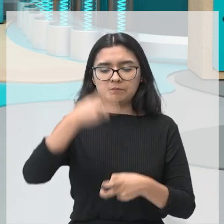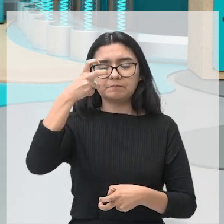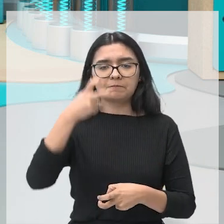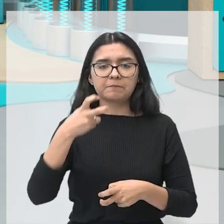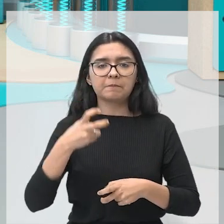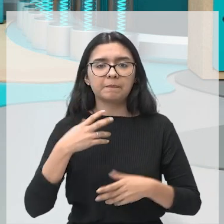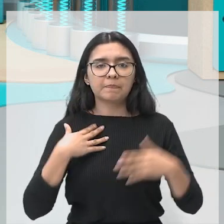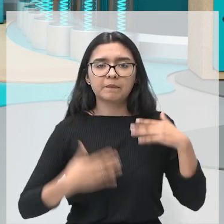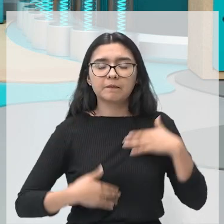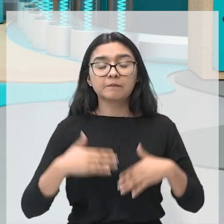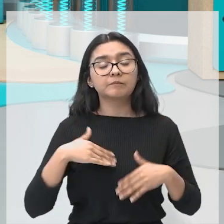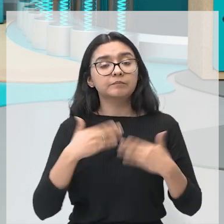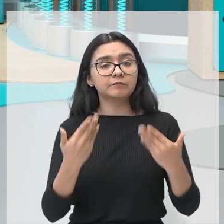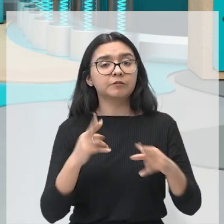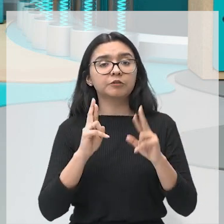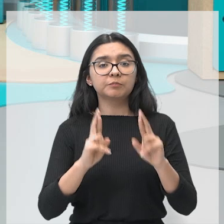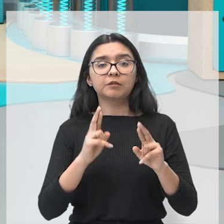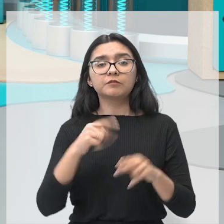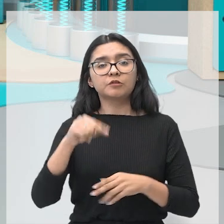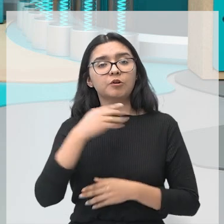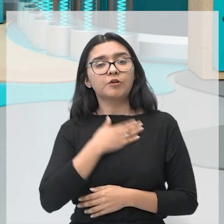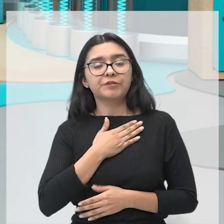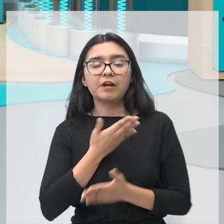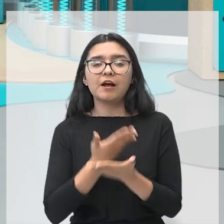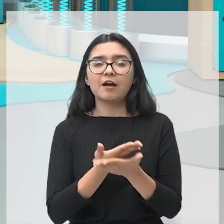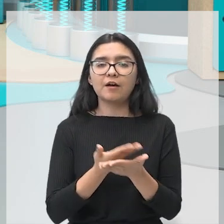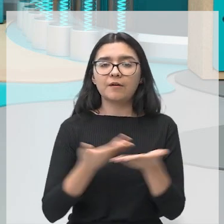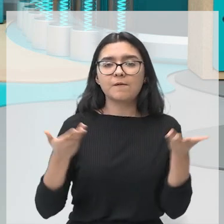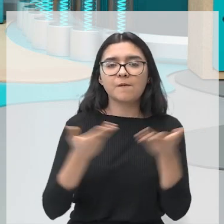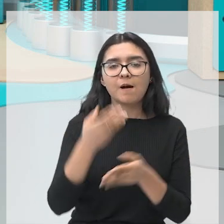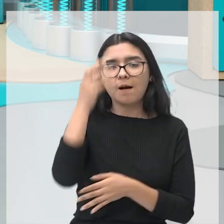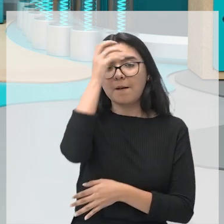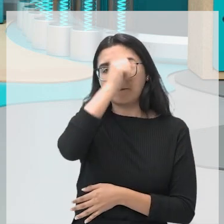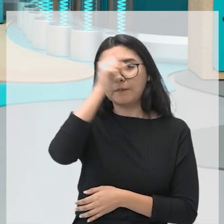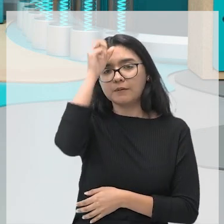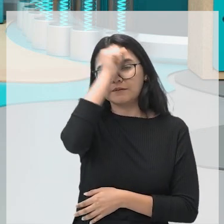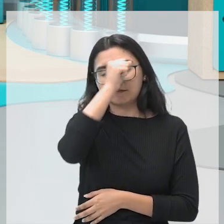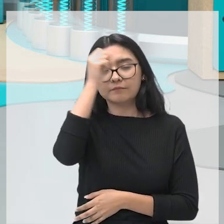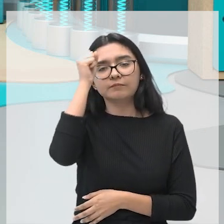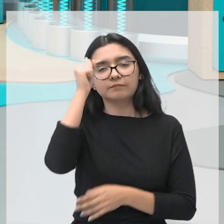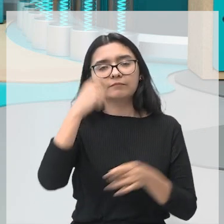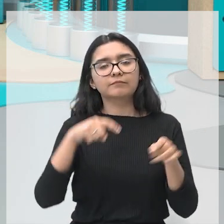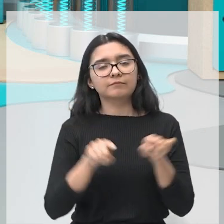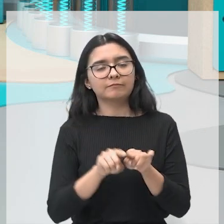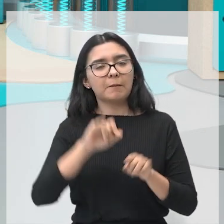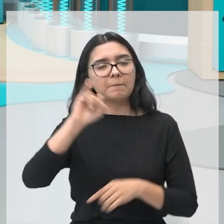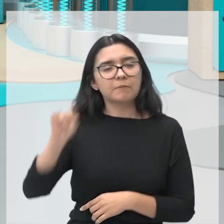Bom, turmas, eu espero que vocês tenham gostado dessa aula, tenham aprendido bastante, façam